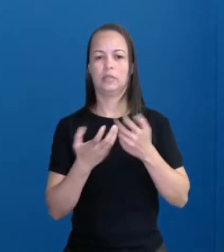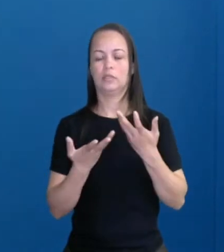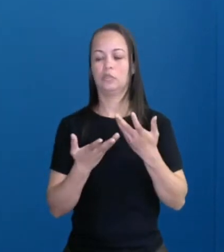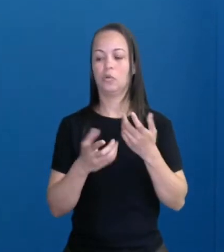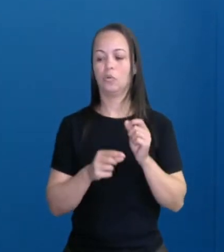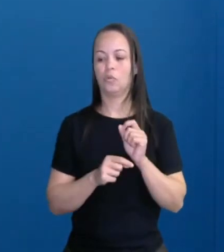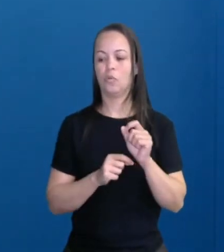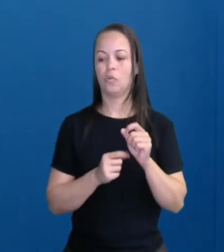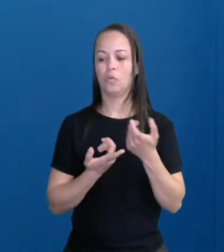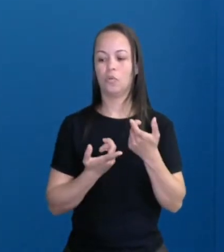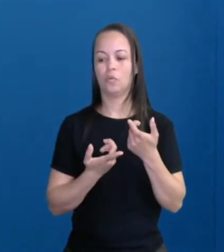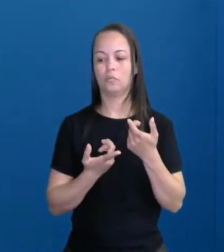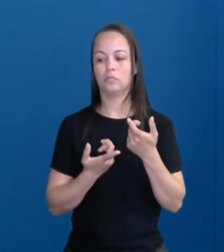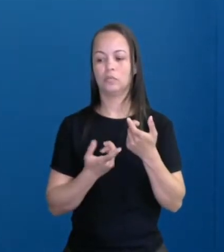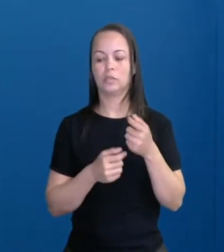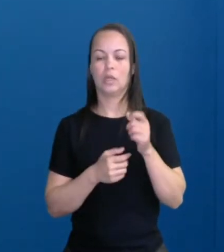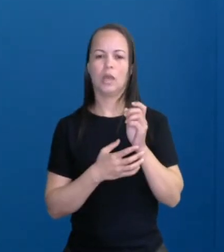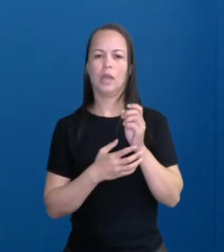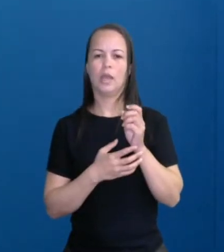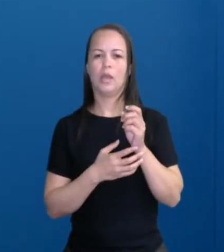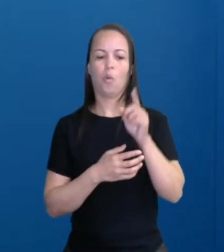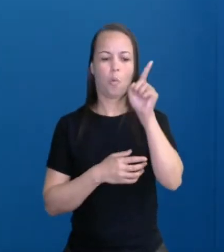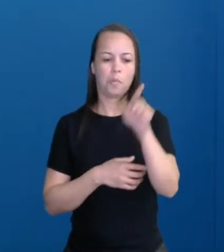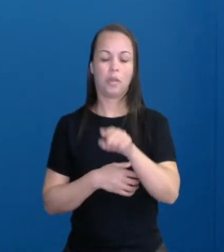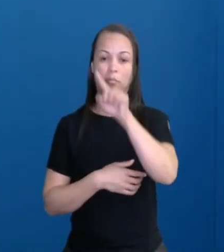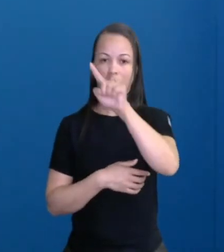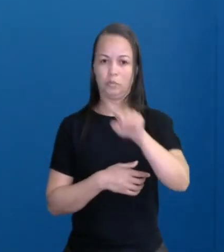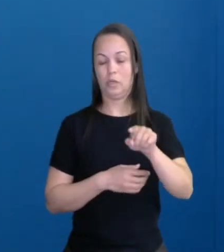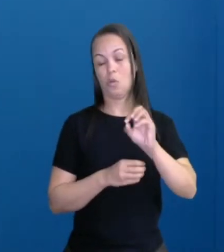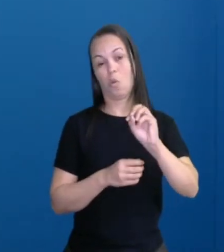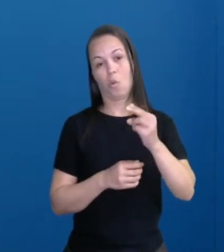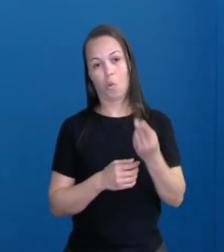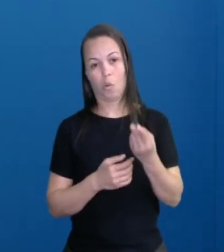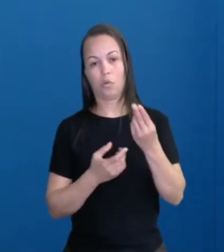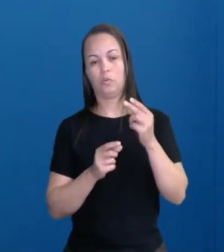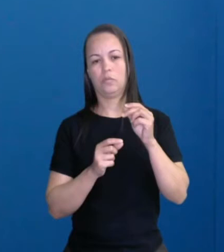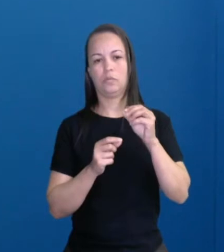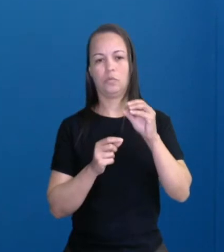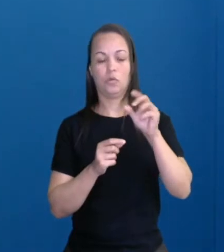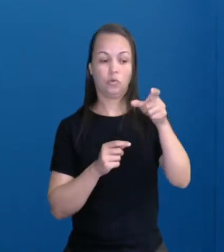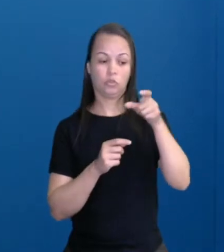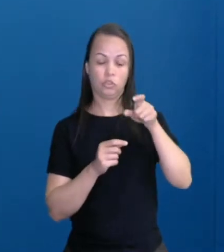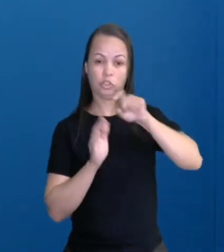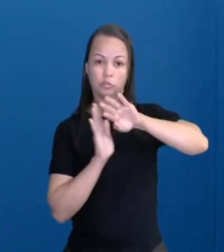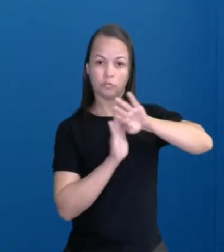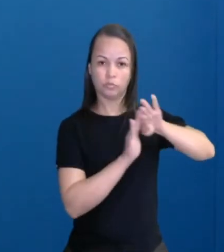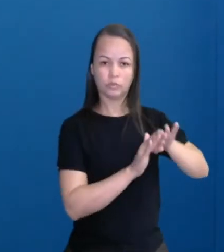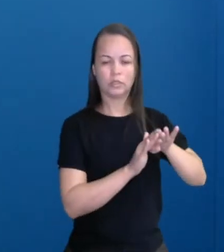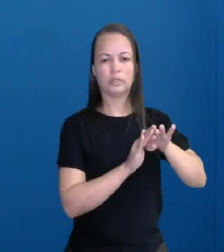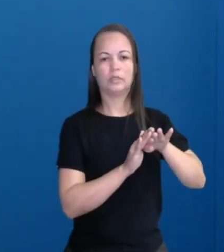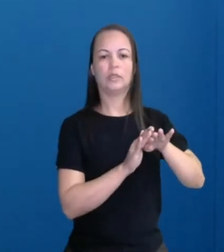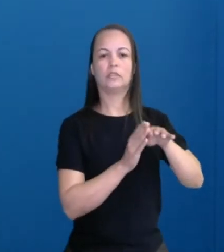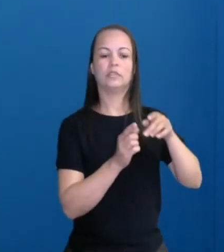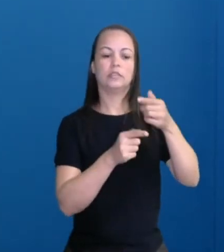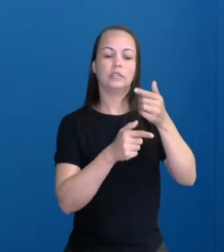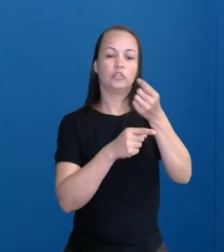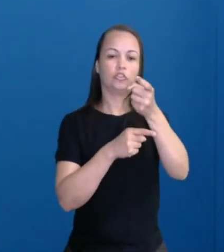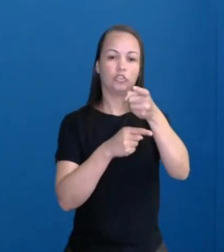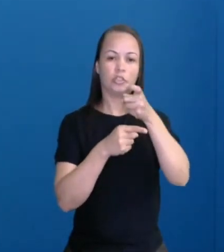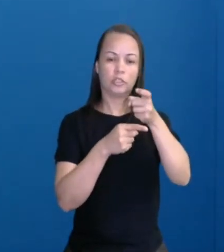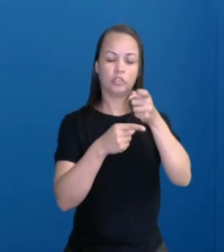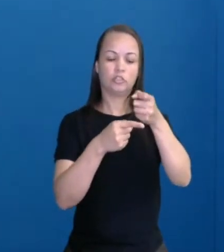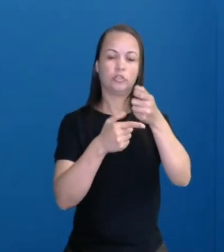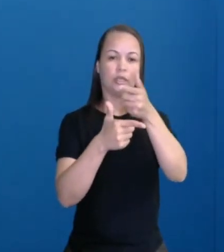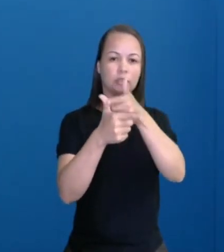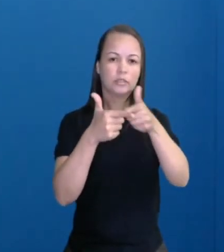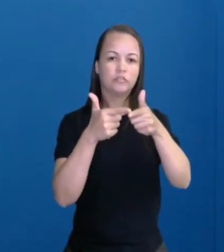ó. Ou isolar o x, que neste caso está sendo dividido por 40. Como ele está sendo